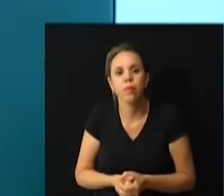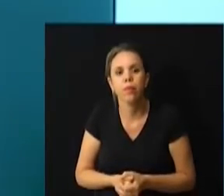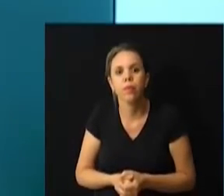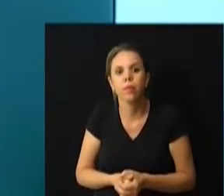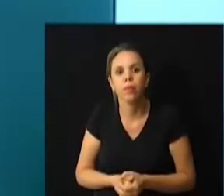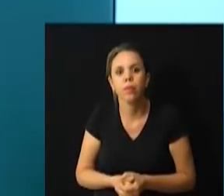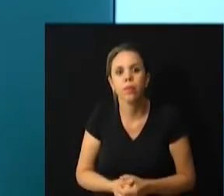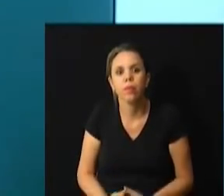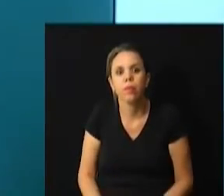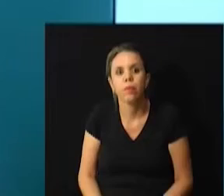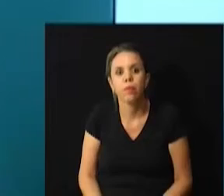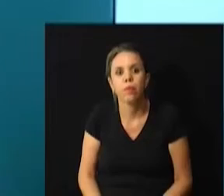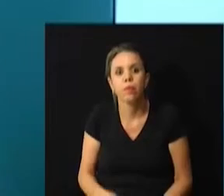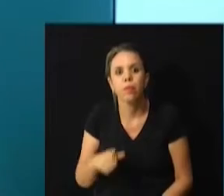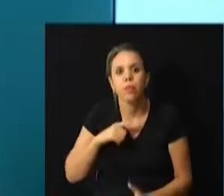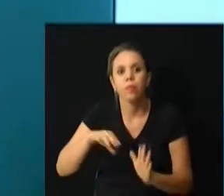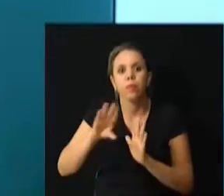temos um